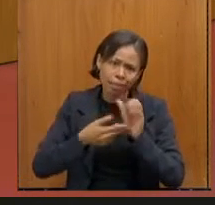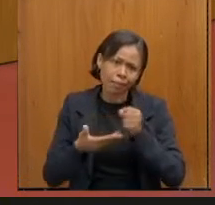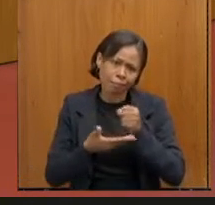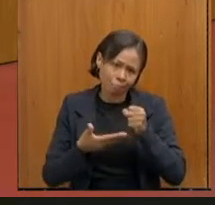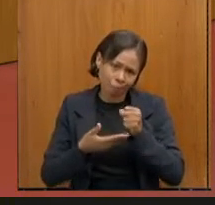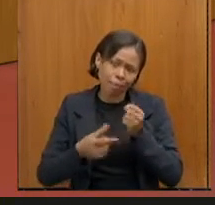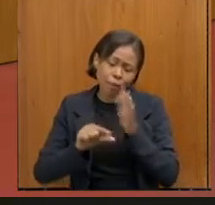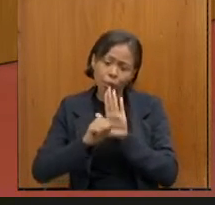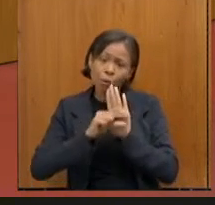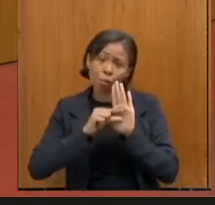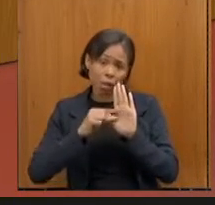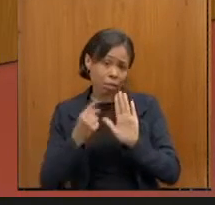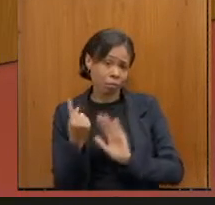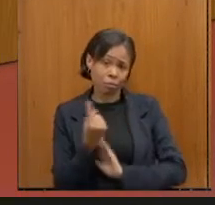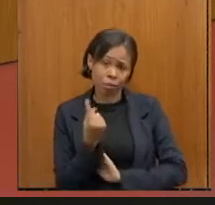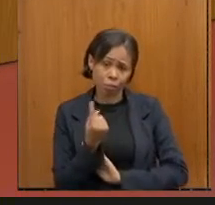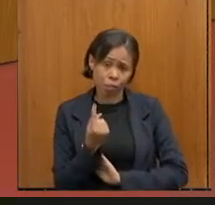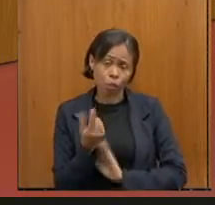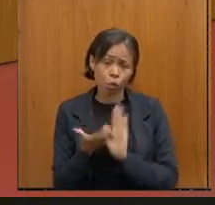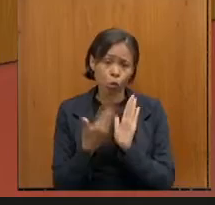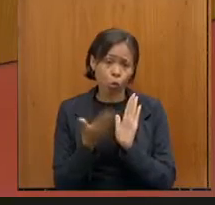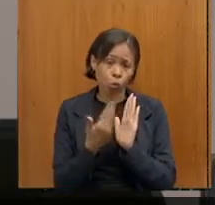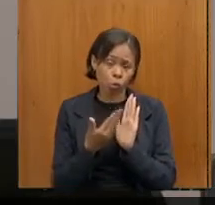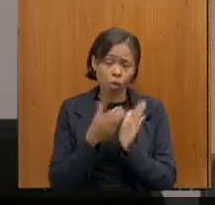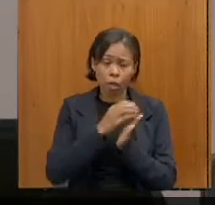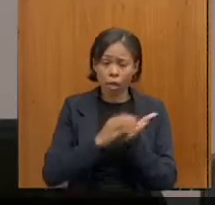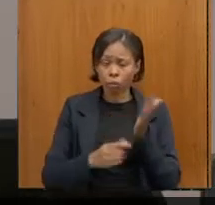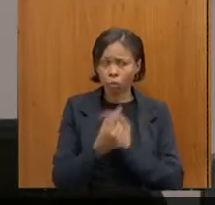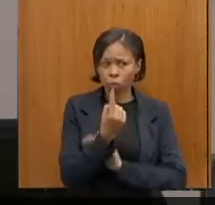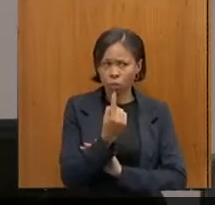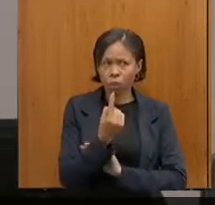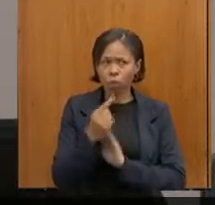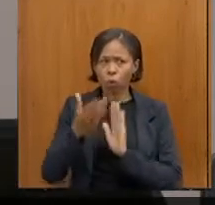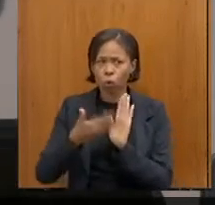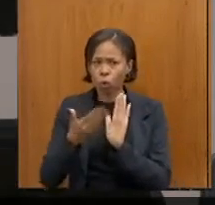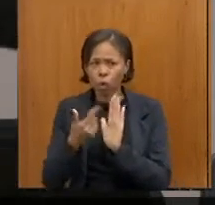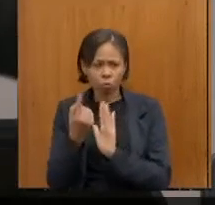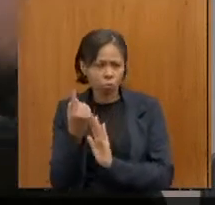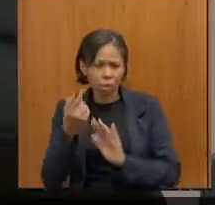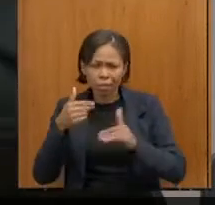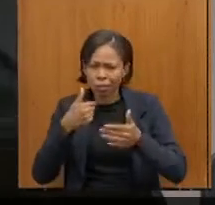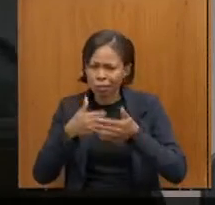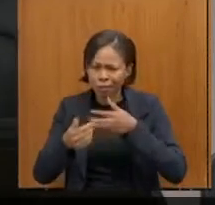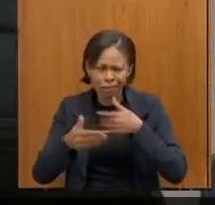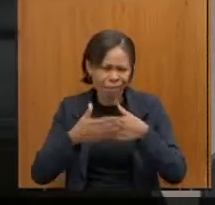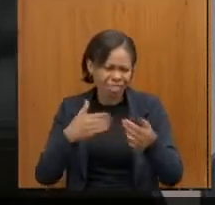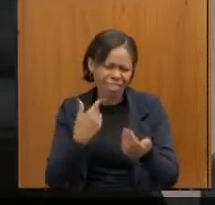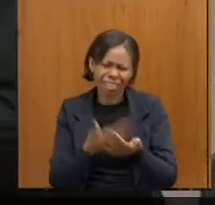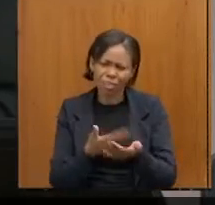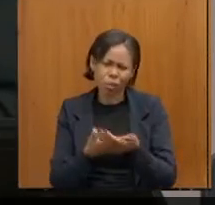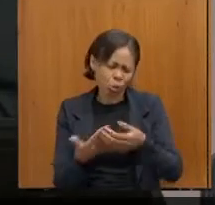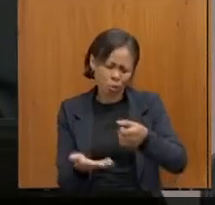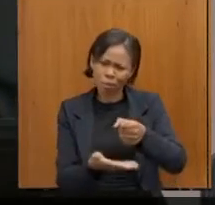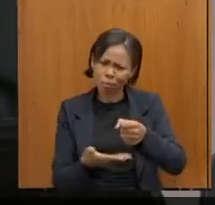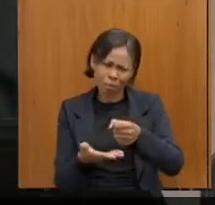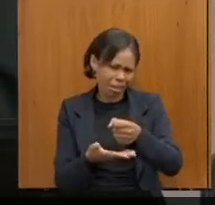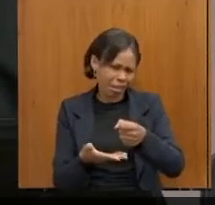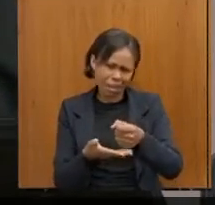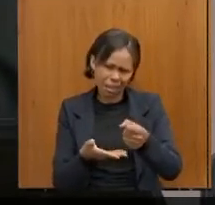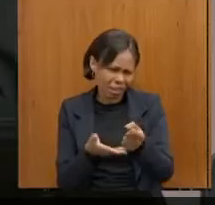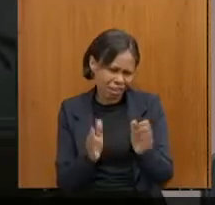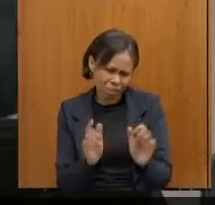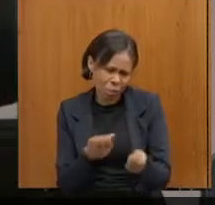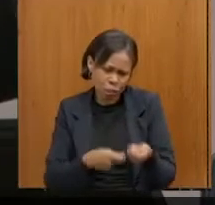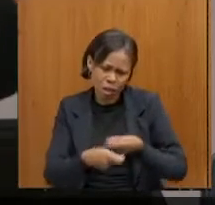primeiro capítulo primeiro do livro primeiro de qualquer estudante de curso básico em condomínio